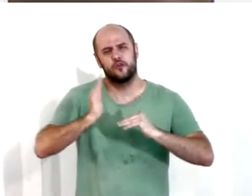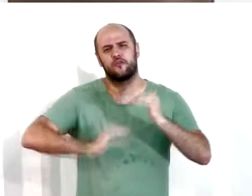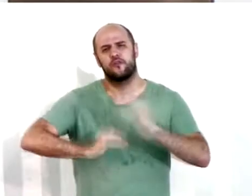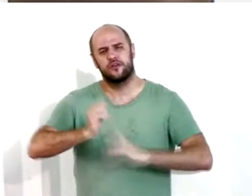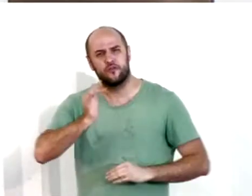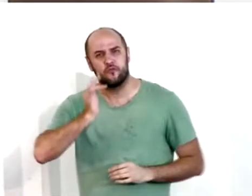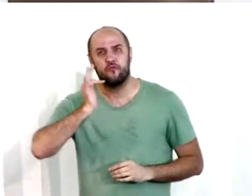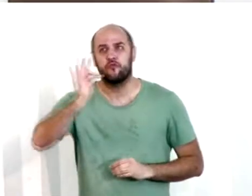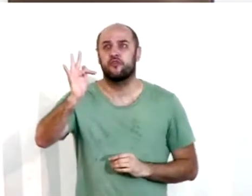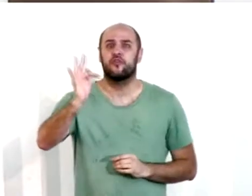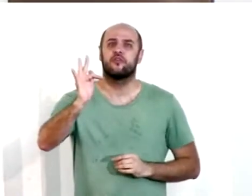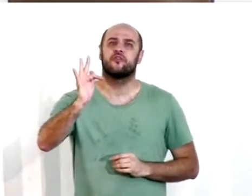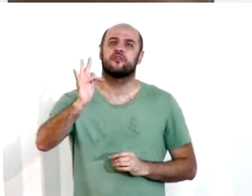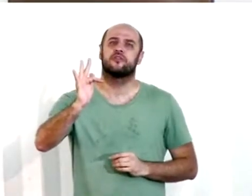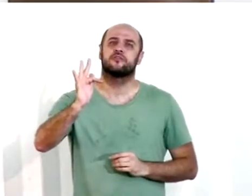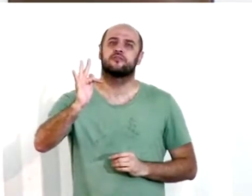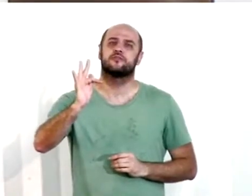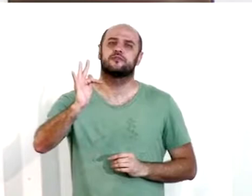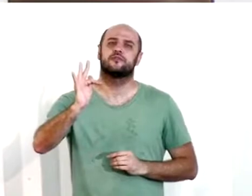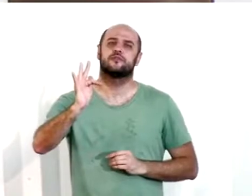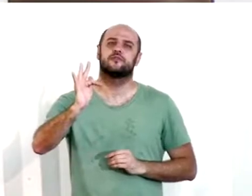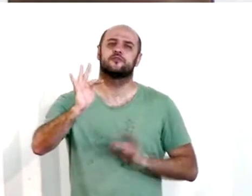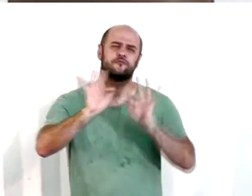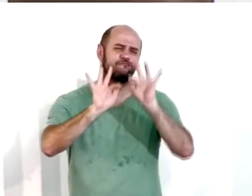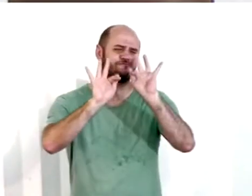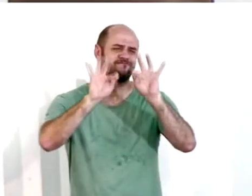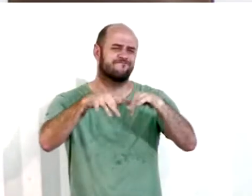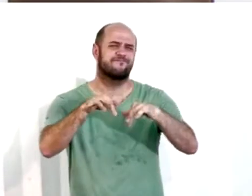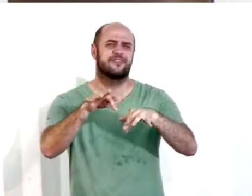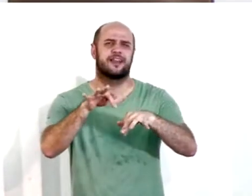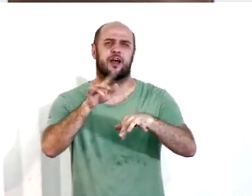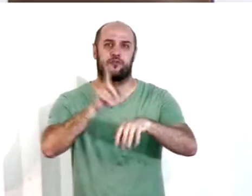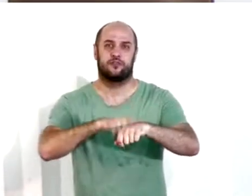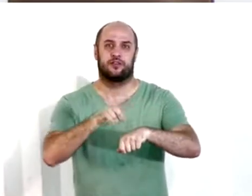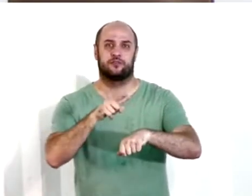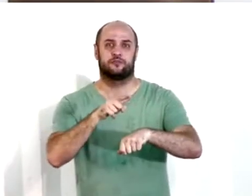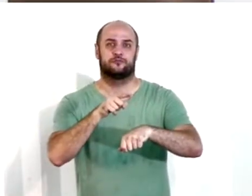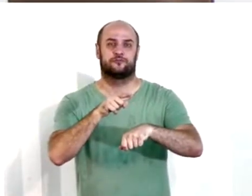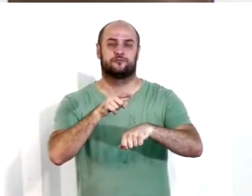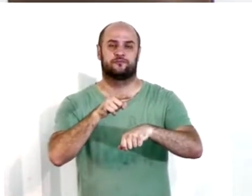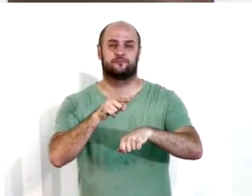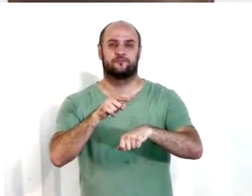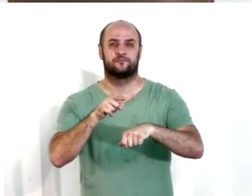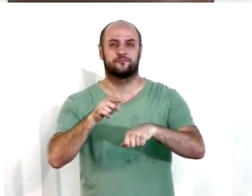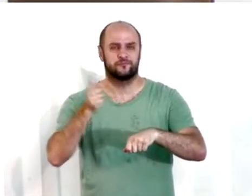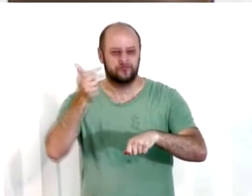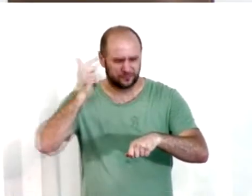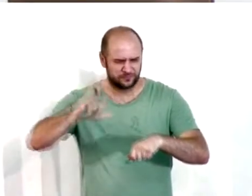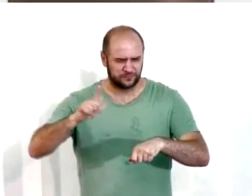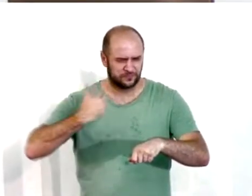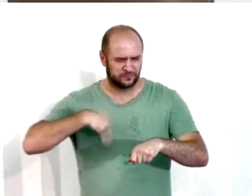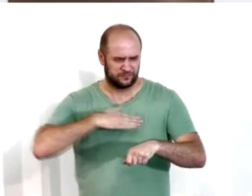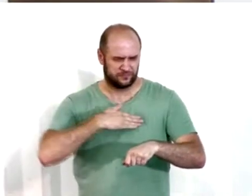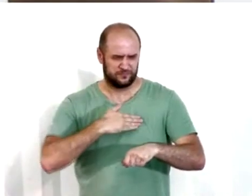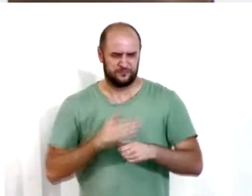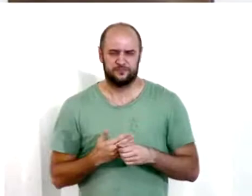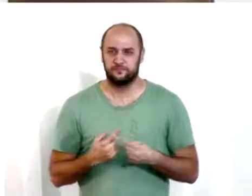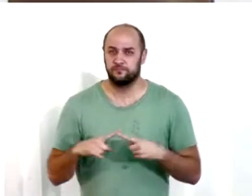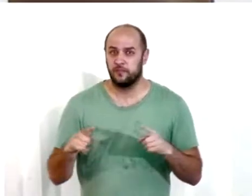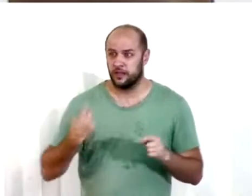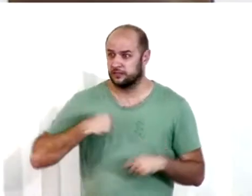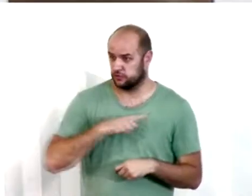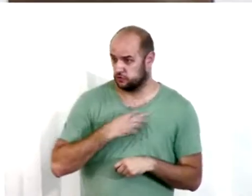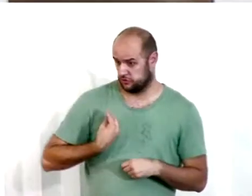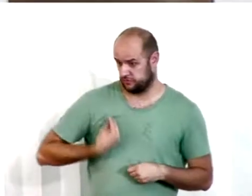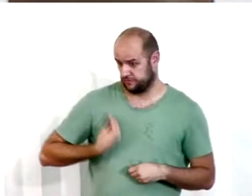fazer é na consumação resgatar esse povo para a morada eterna. Mas enquanto aqui nós estamos,